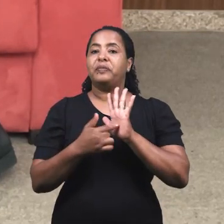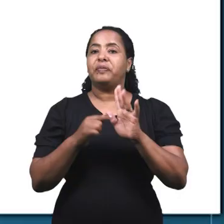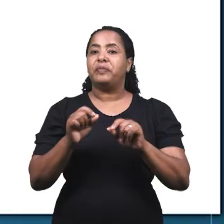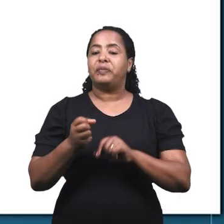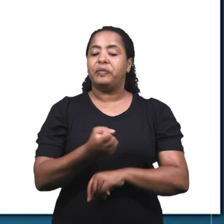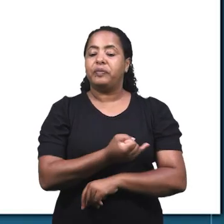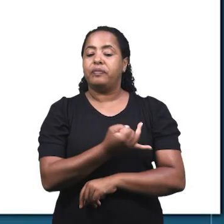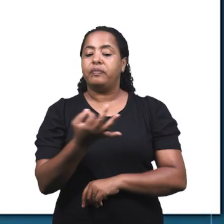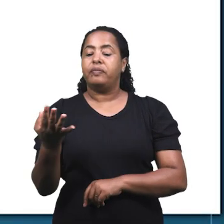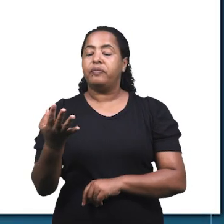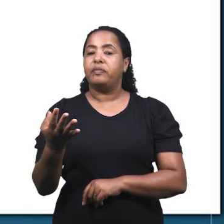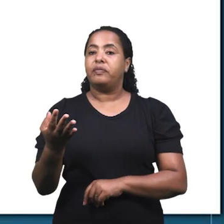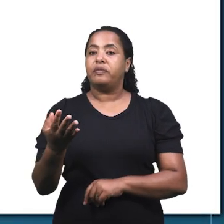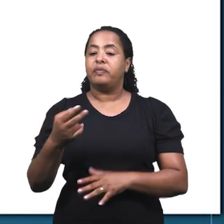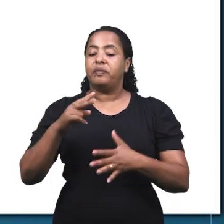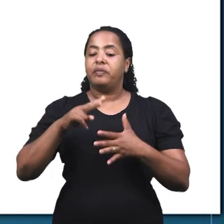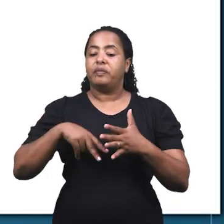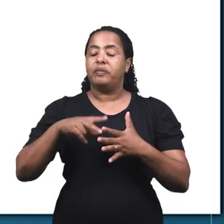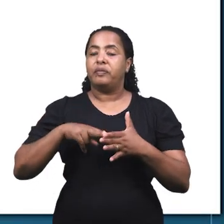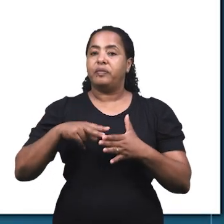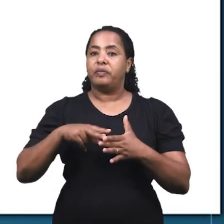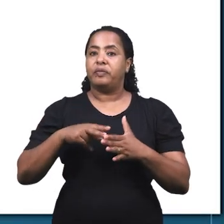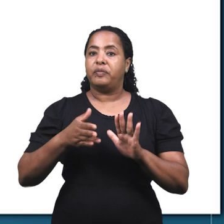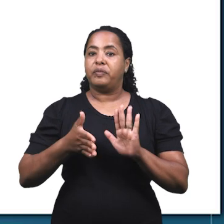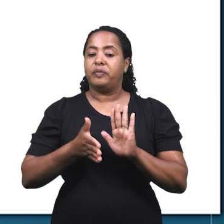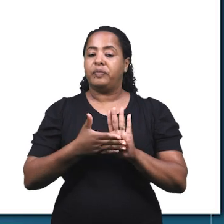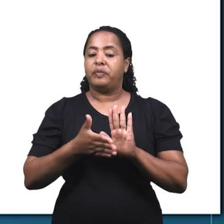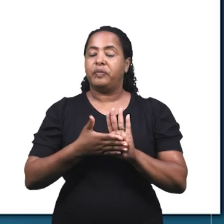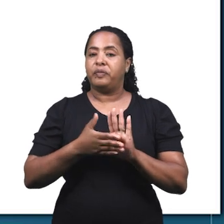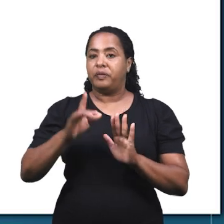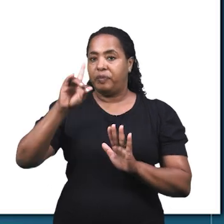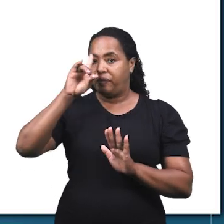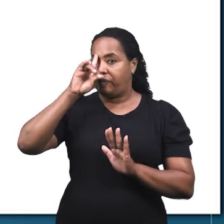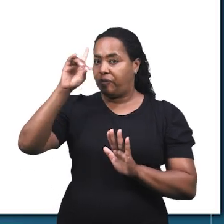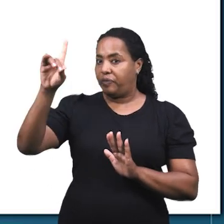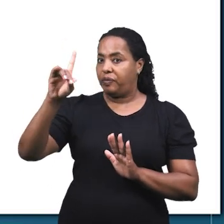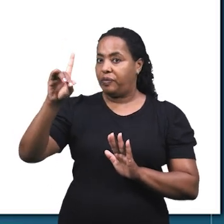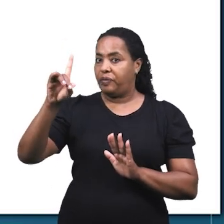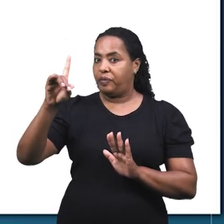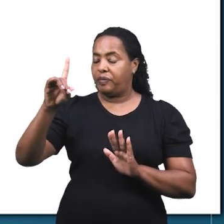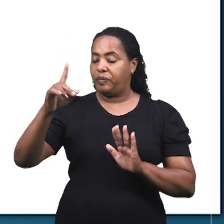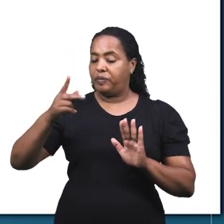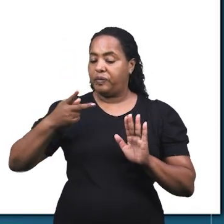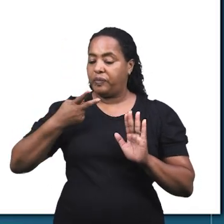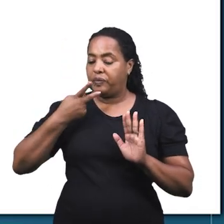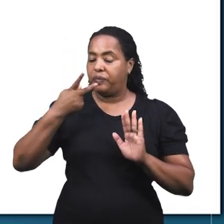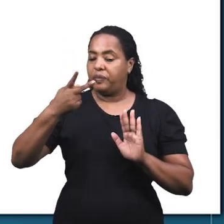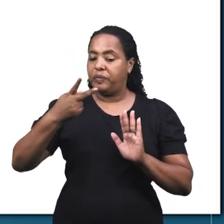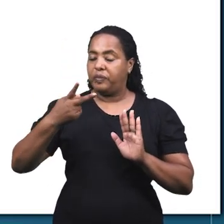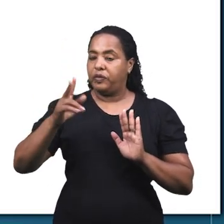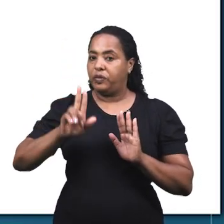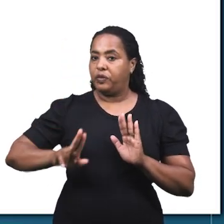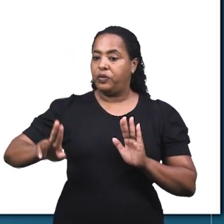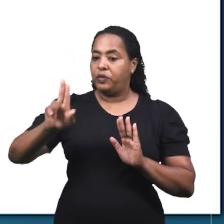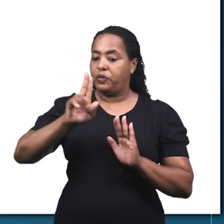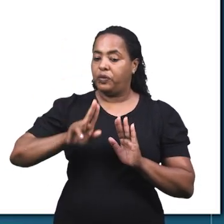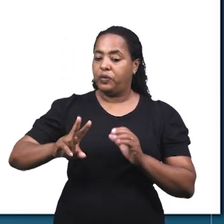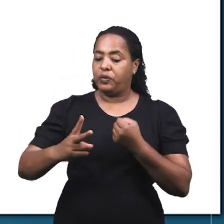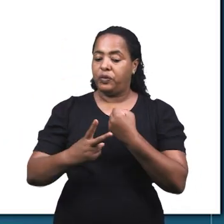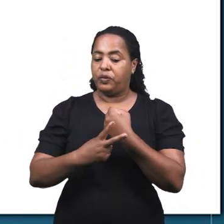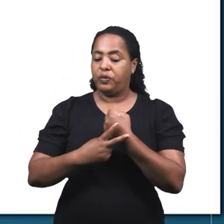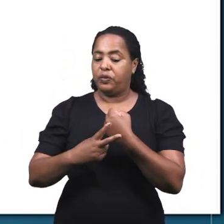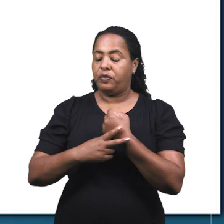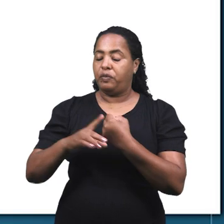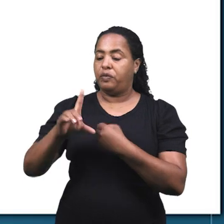assim: quantas vezes se lê o propósito de Deus através de expressões quando ele usa